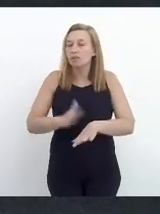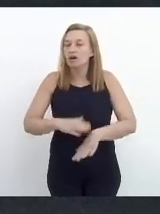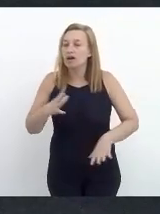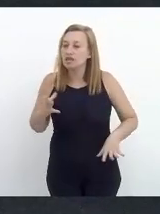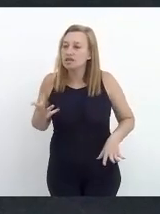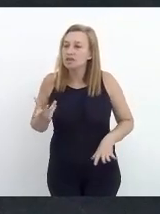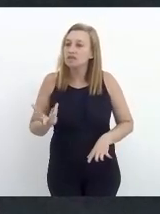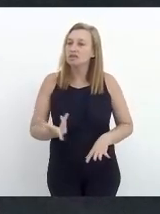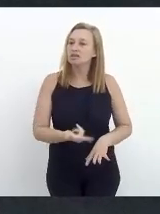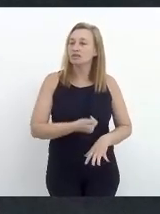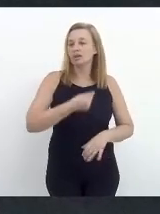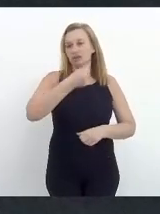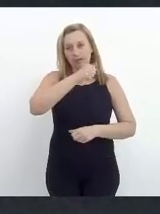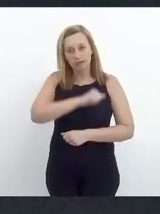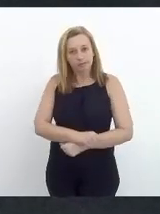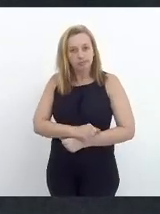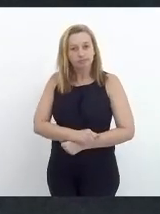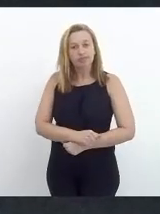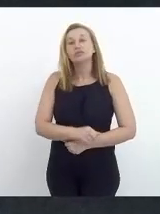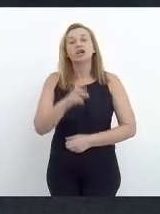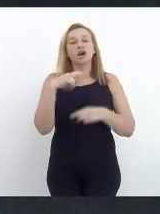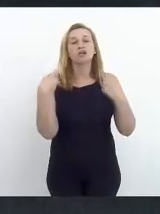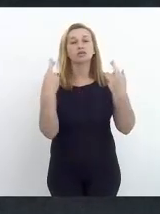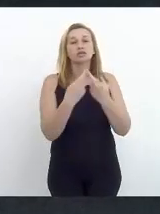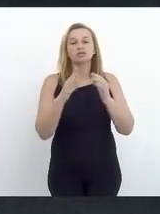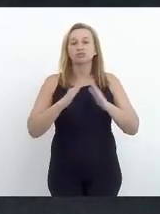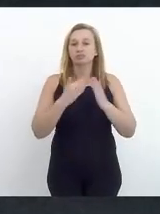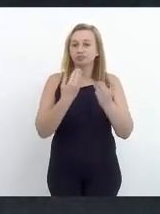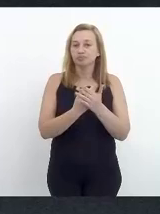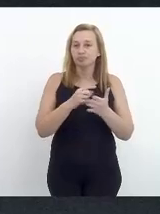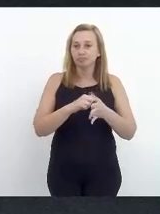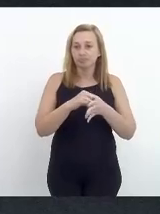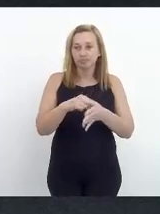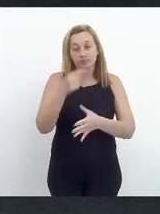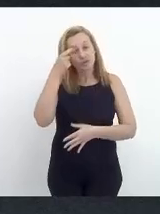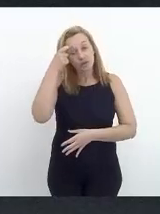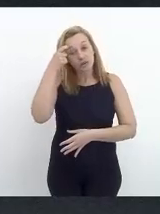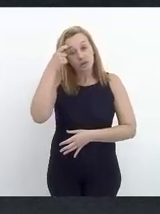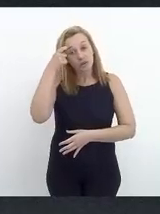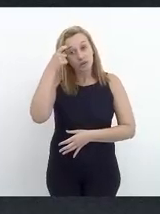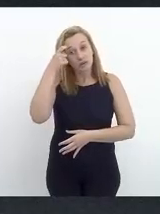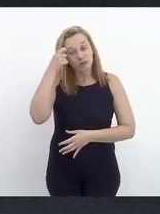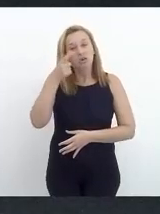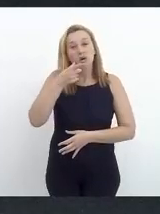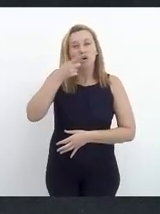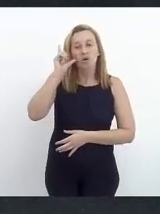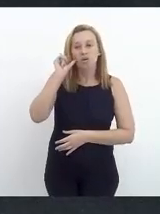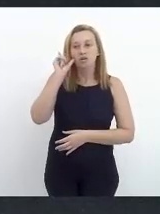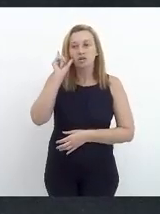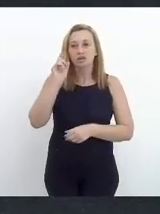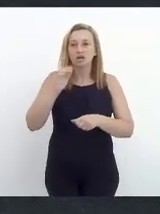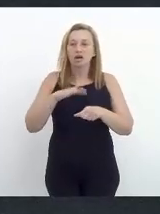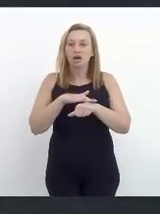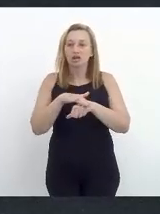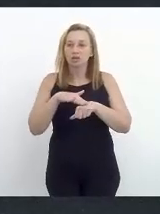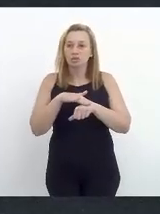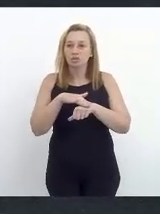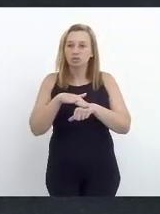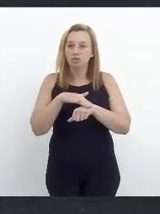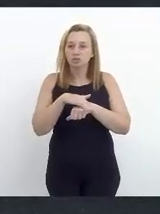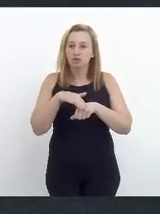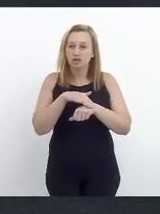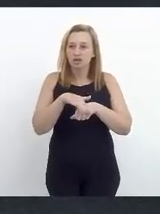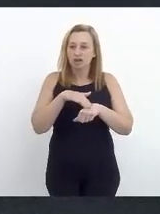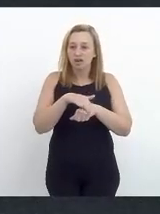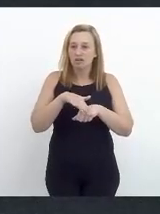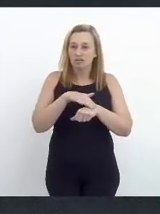maestria. Sobre a reunião do Colégio de Líderes, ontem à noite eu conversava em Twitter